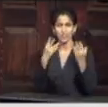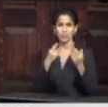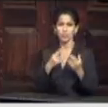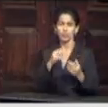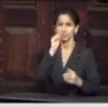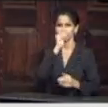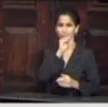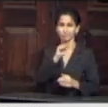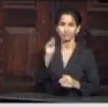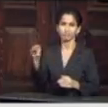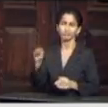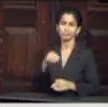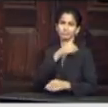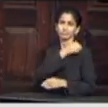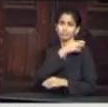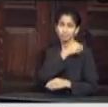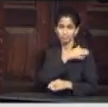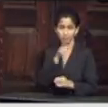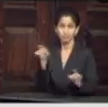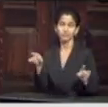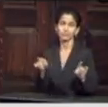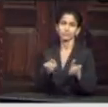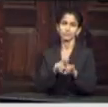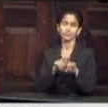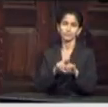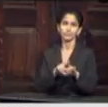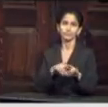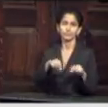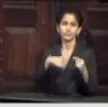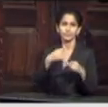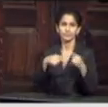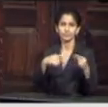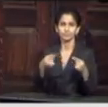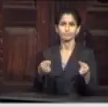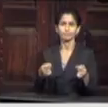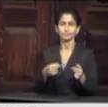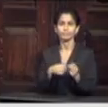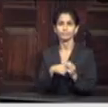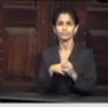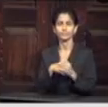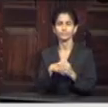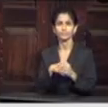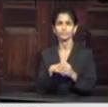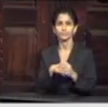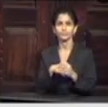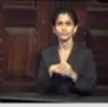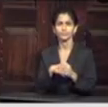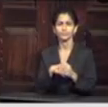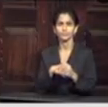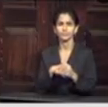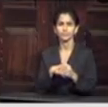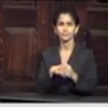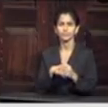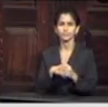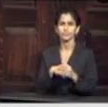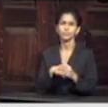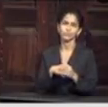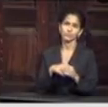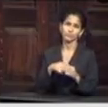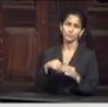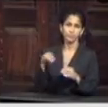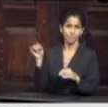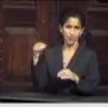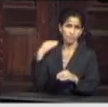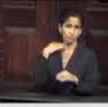foram contemplados no piso. E depois, deputado Giulianelli, tem uma expressão relacionada ao advogado que diz que sem advogado não